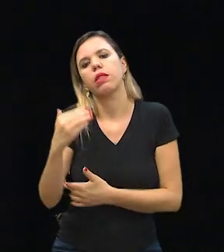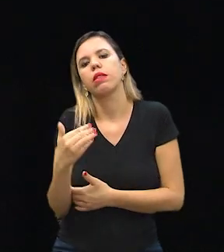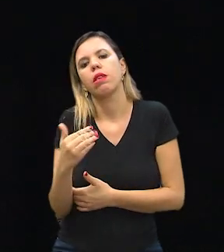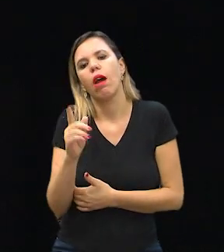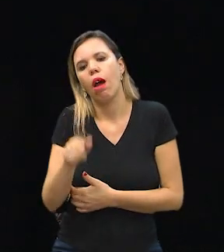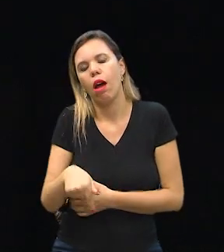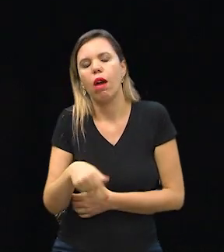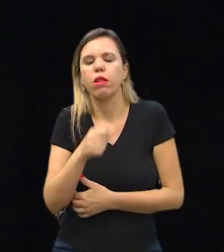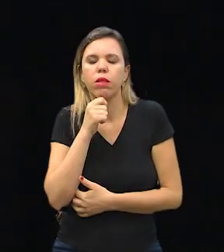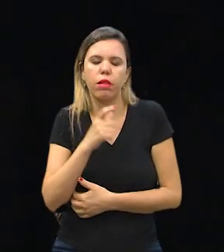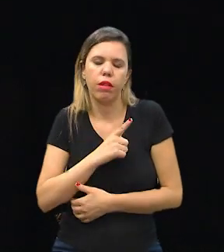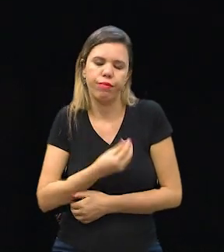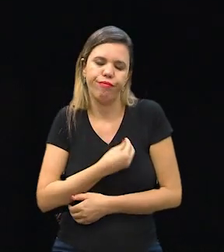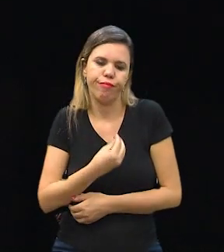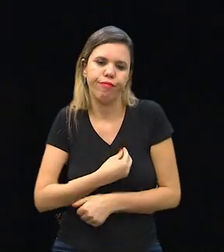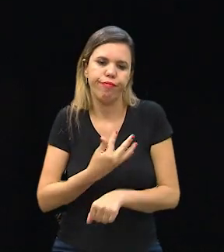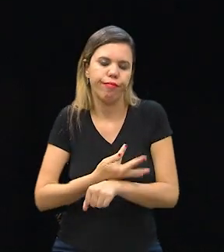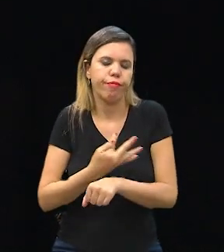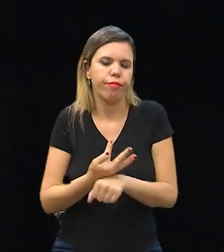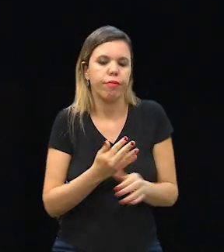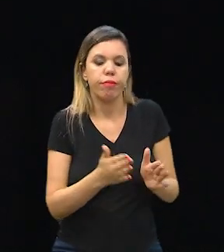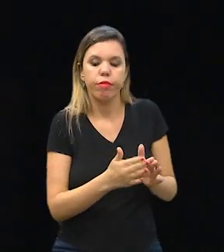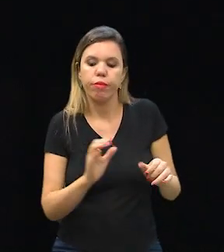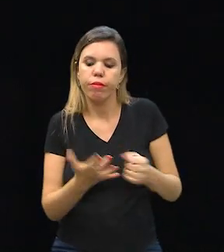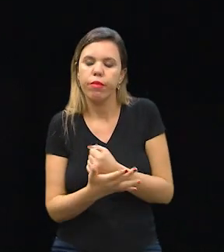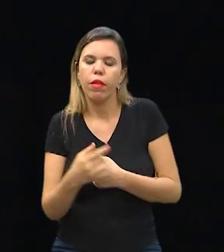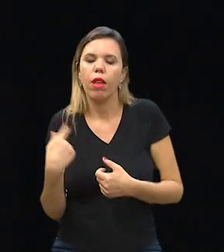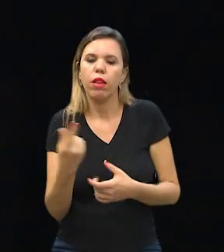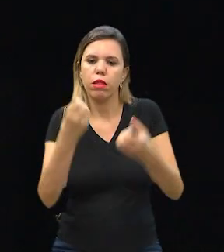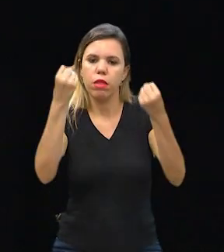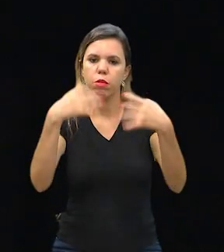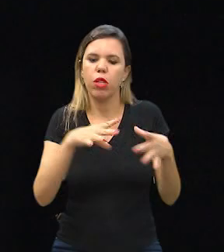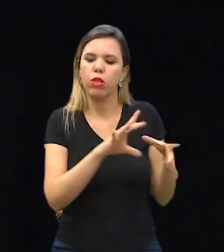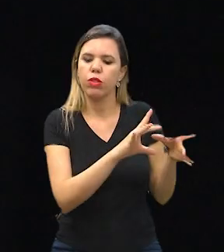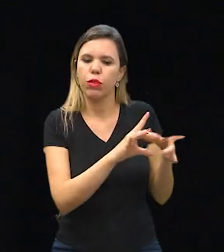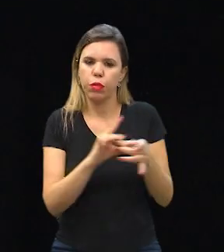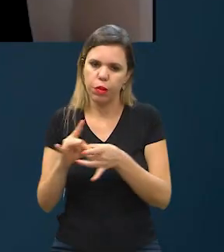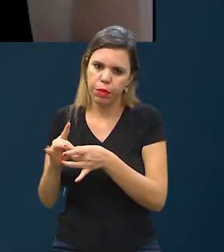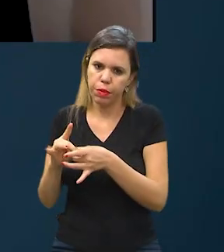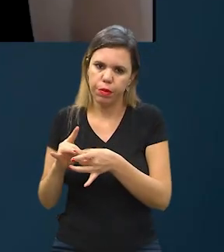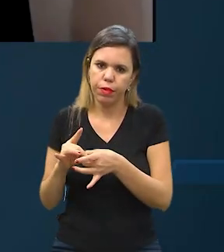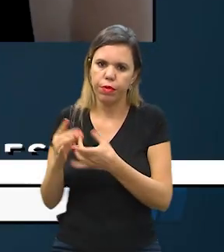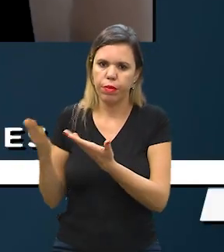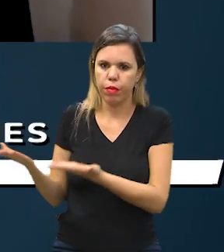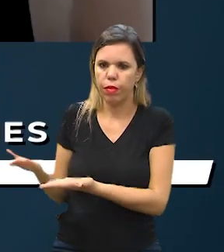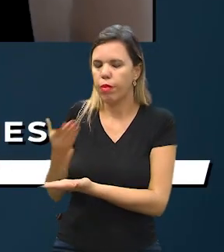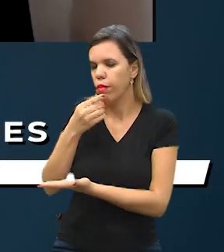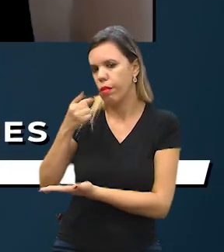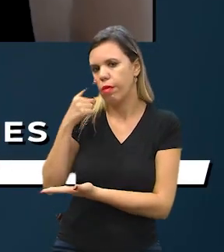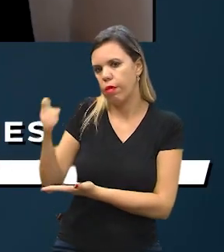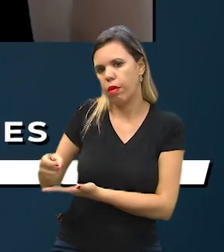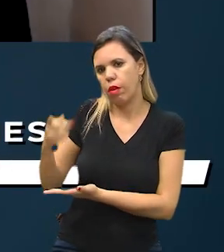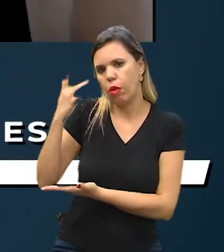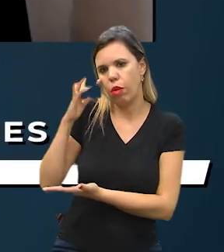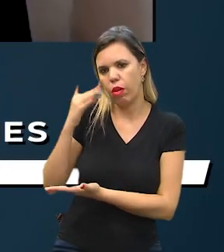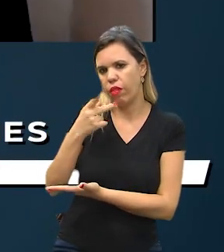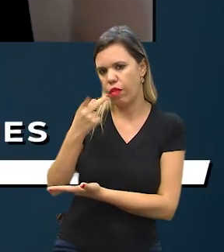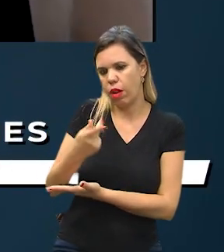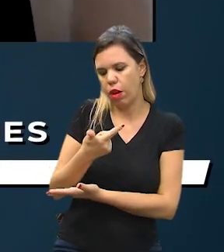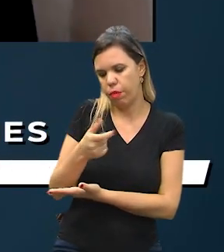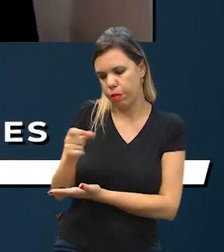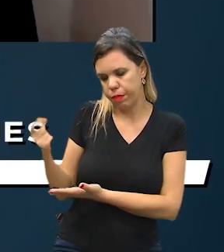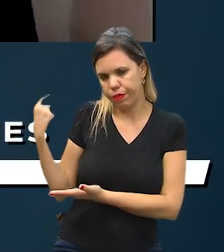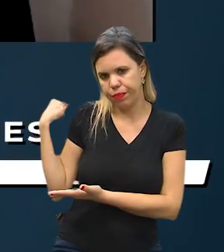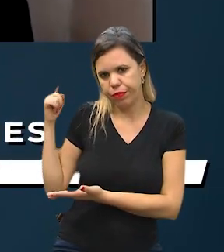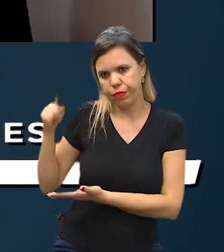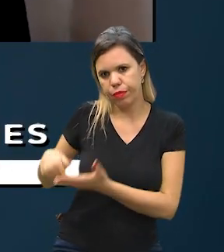está vivendo a pandemia. Fala um pouquinho desse contexto para nós, Jefferson. Então, acho bem interessante a gente falar de 2020,